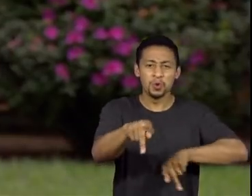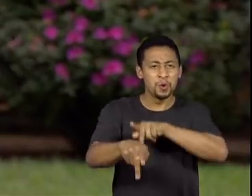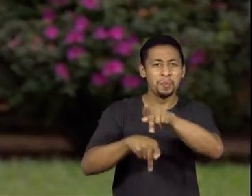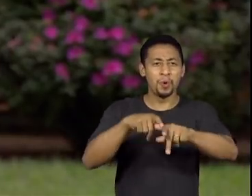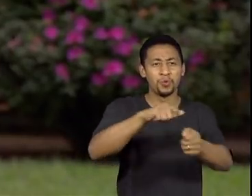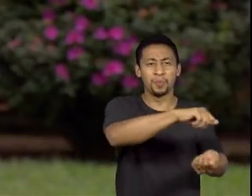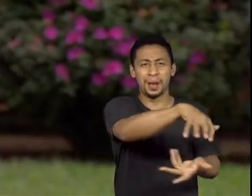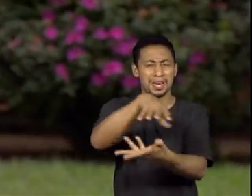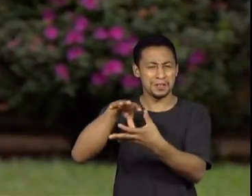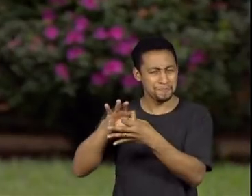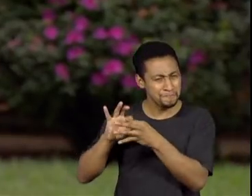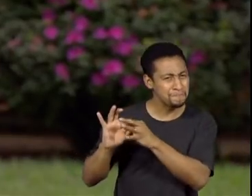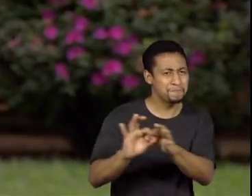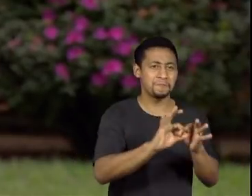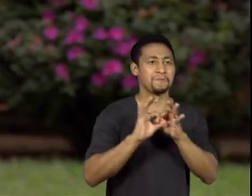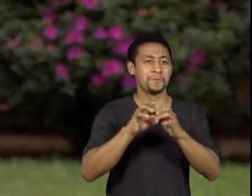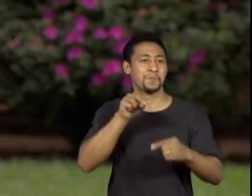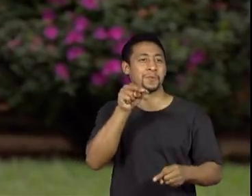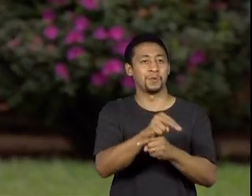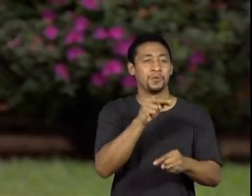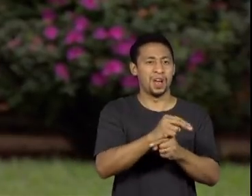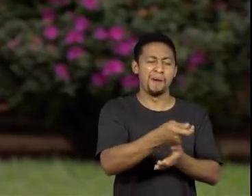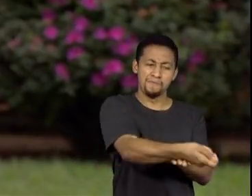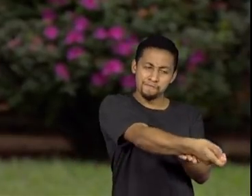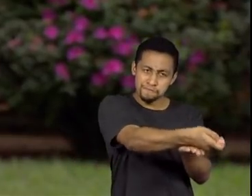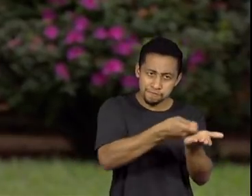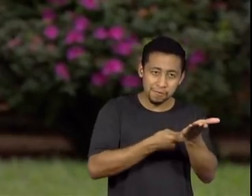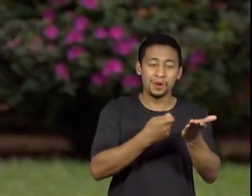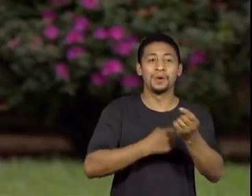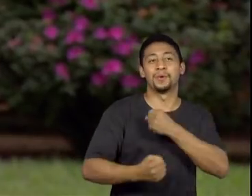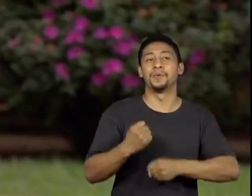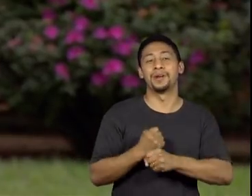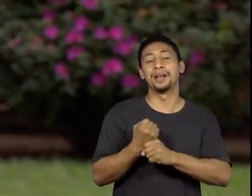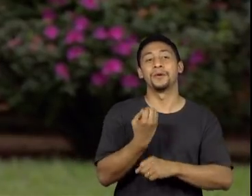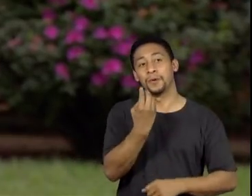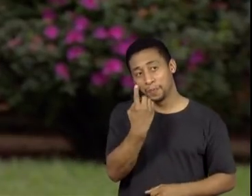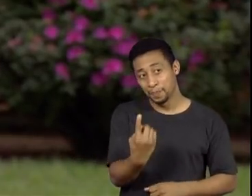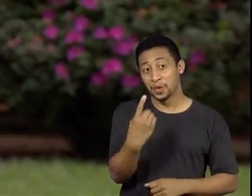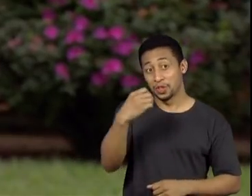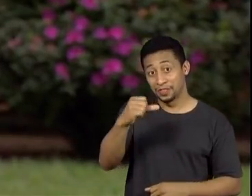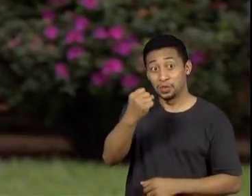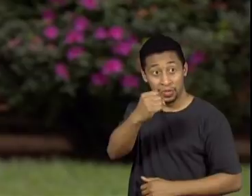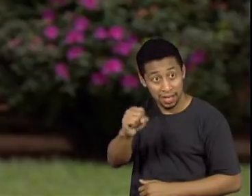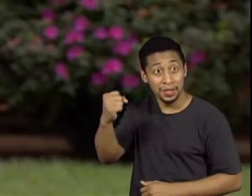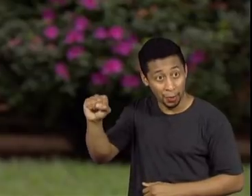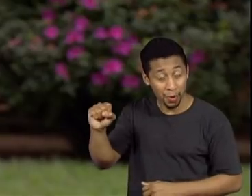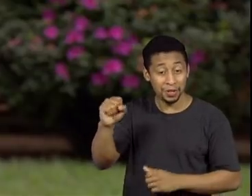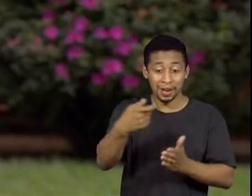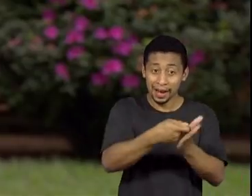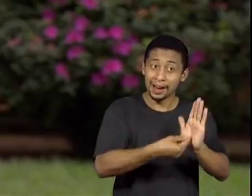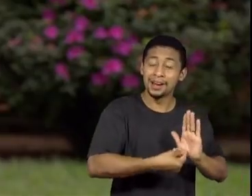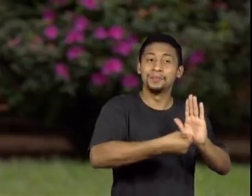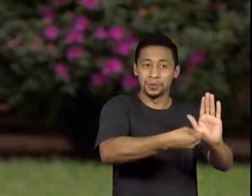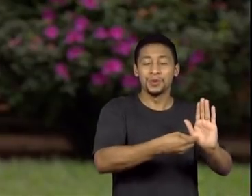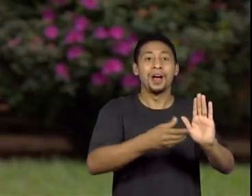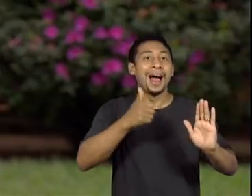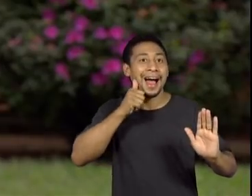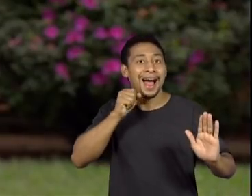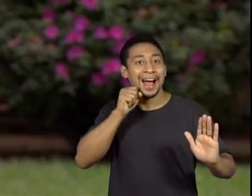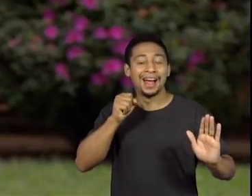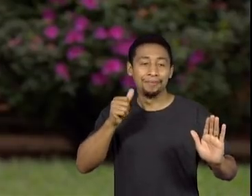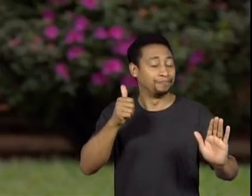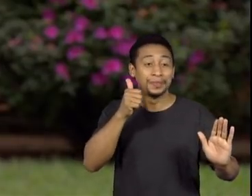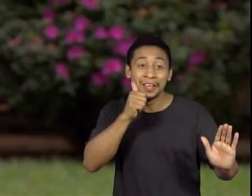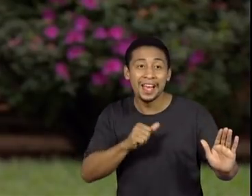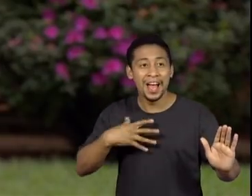ideal. Inspirada pela carta escrita em 1988, Ângela criou o projeto Jovens Protagonistas,